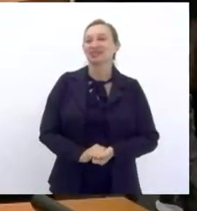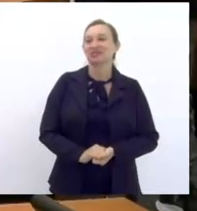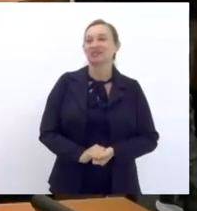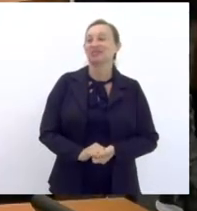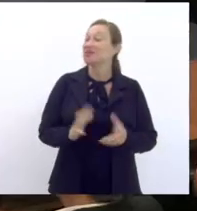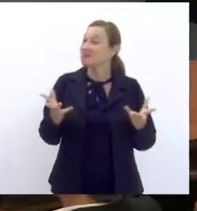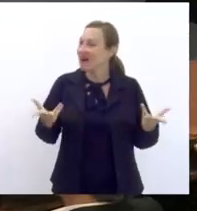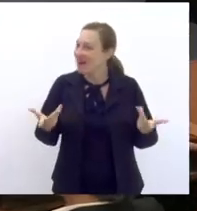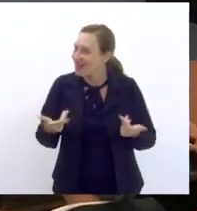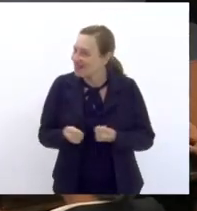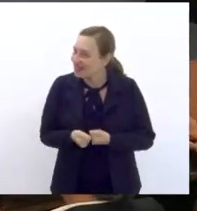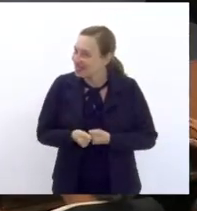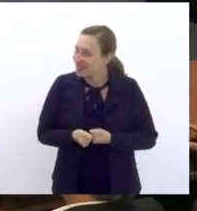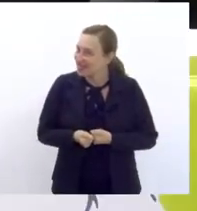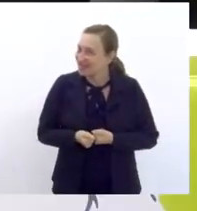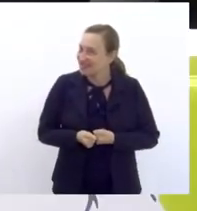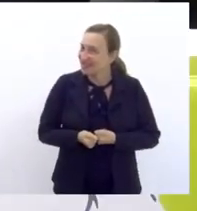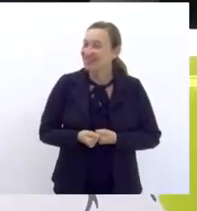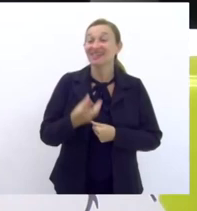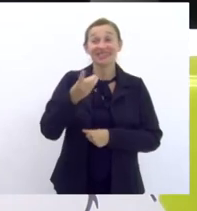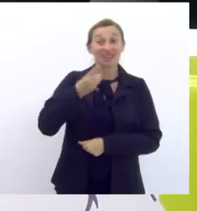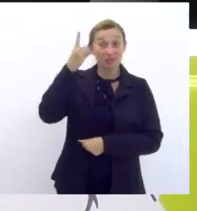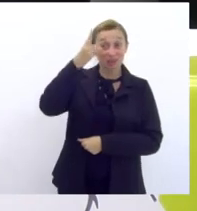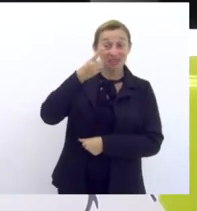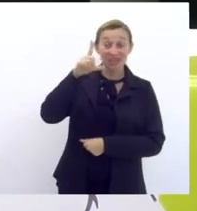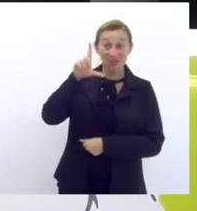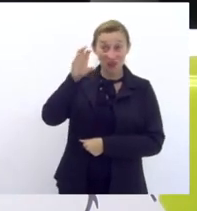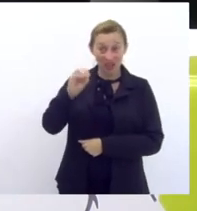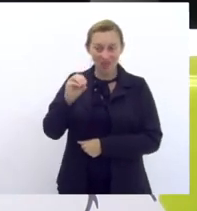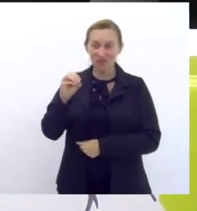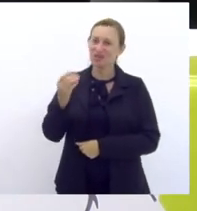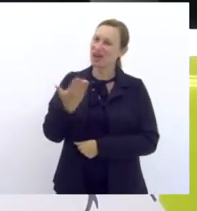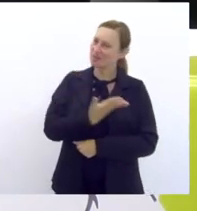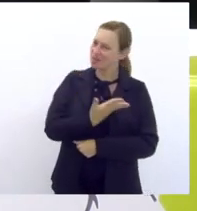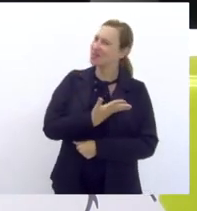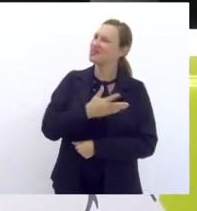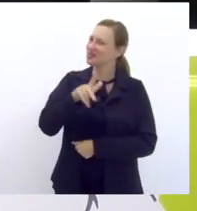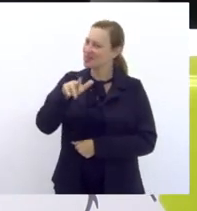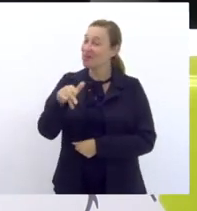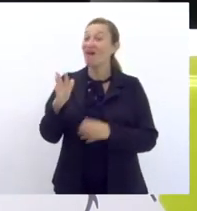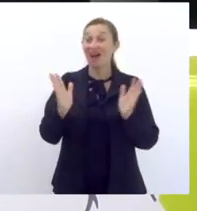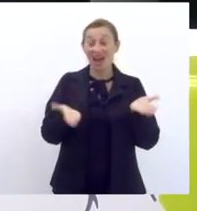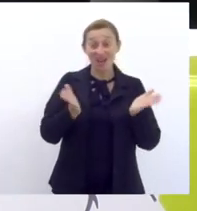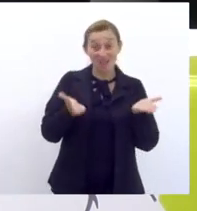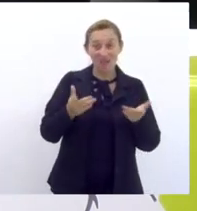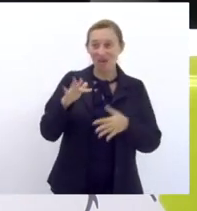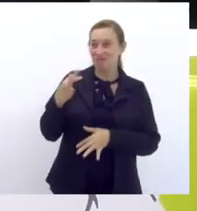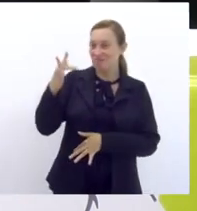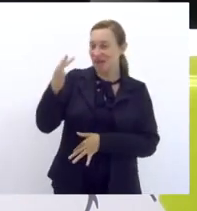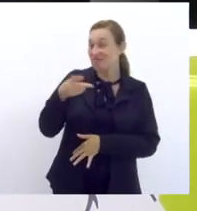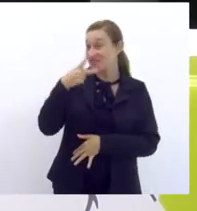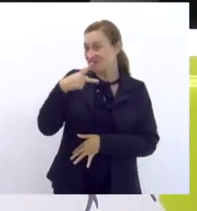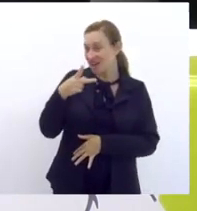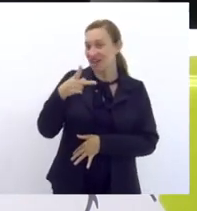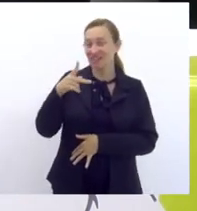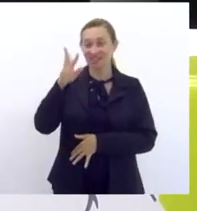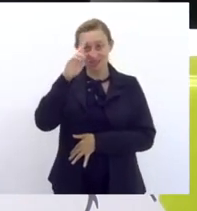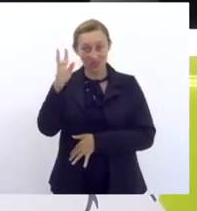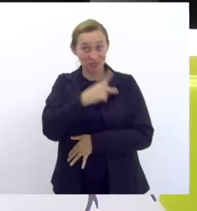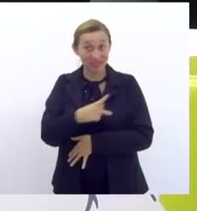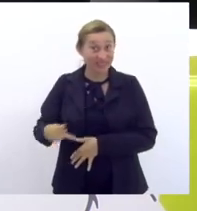Maravilha Essa foi a saudação do nosso Deputado Leo Vieira querido amigo irmão eu passo agora umas Breves palavras presidente